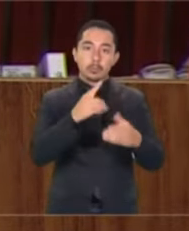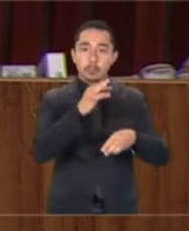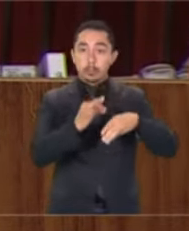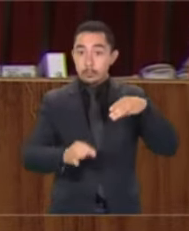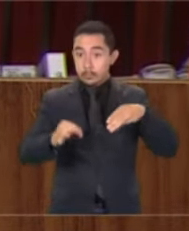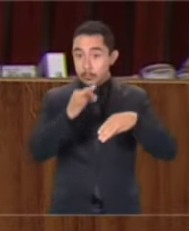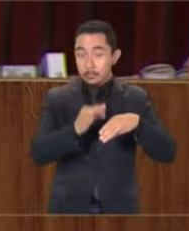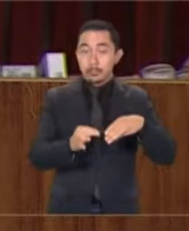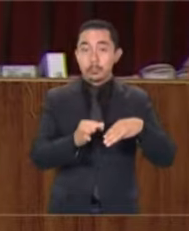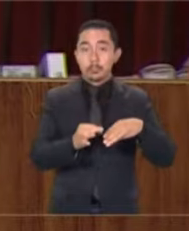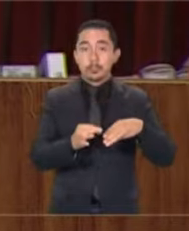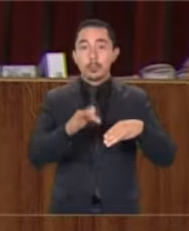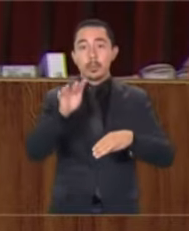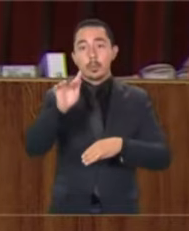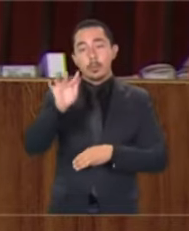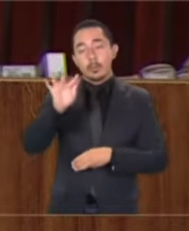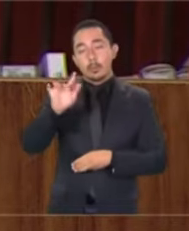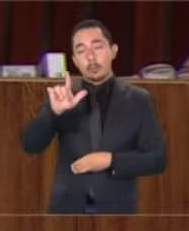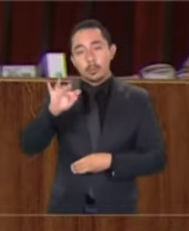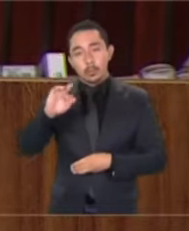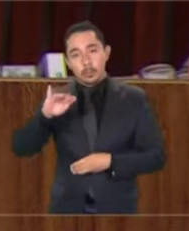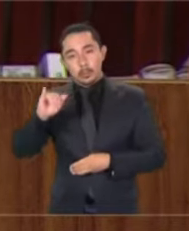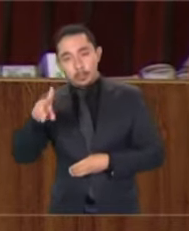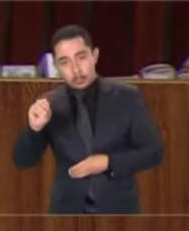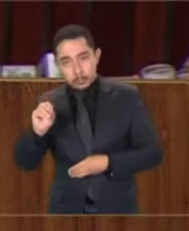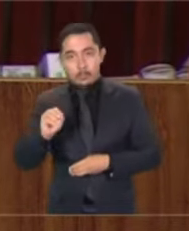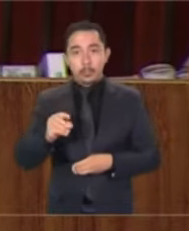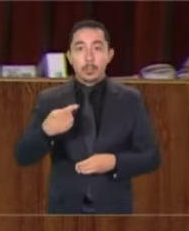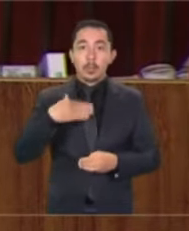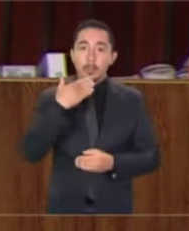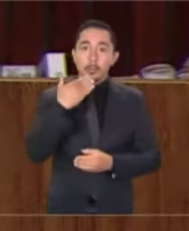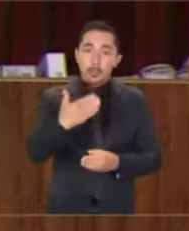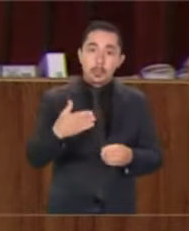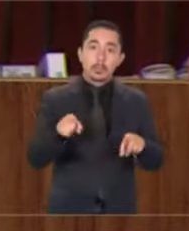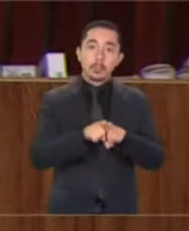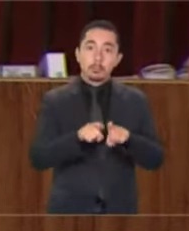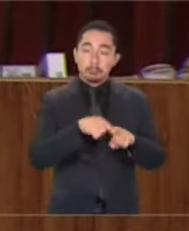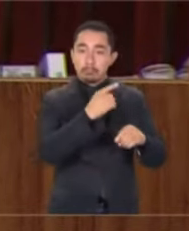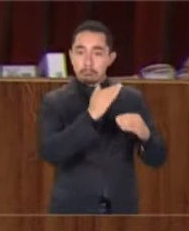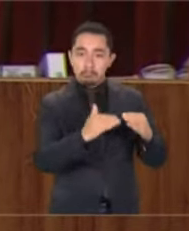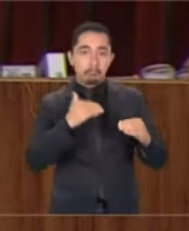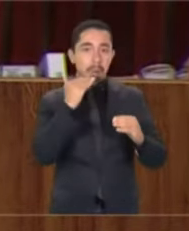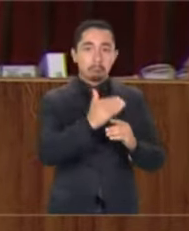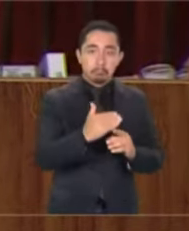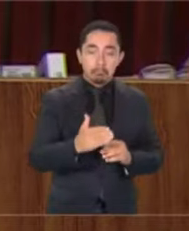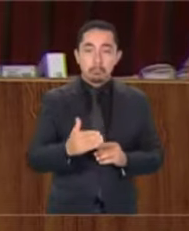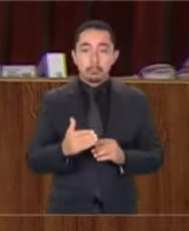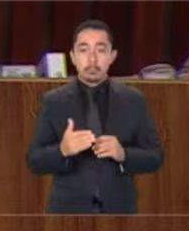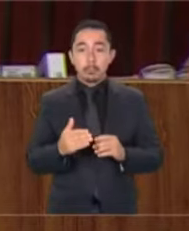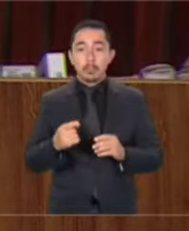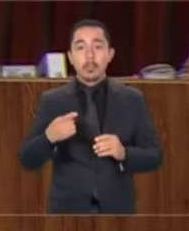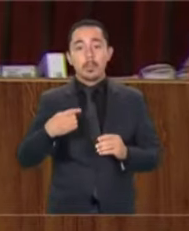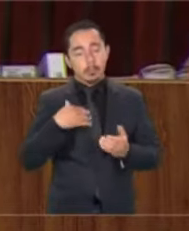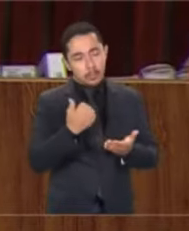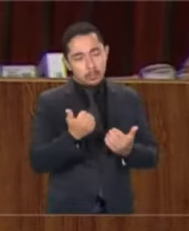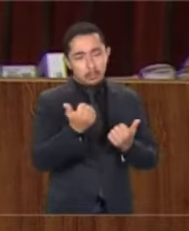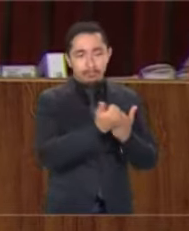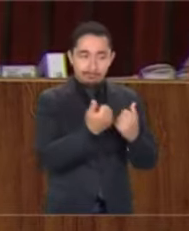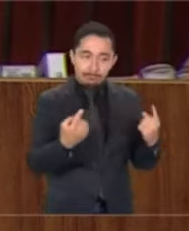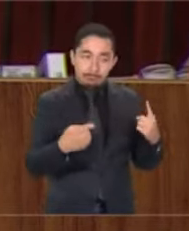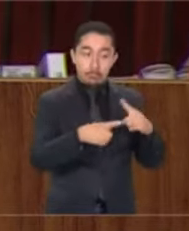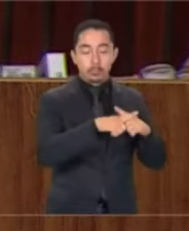ministro Floriano, eu vou pedir todas as vênias à sua excelência, mas vou encaminhar em sentido